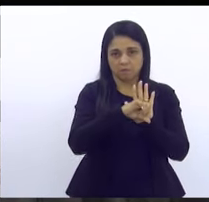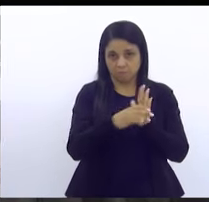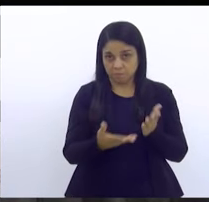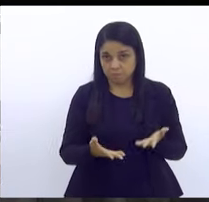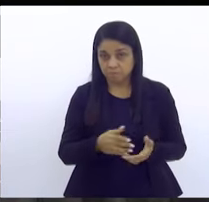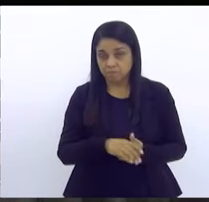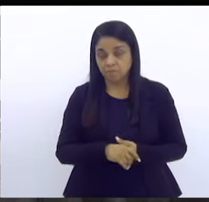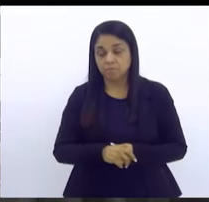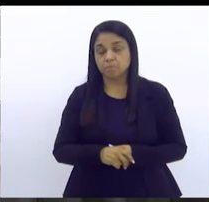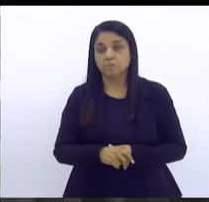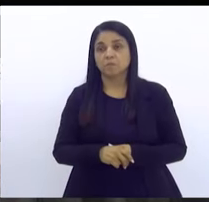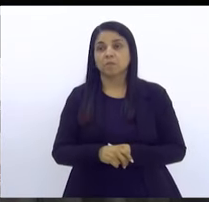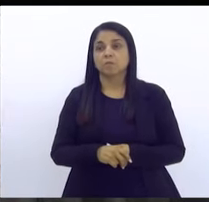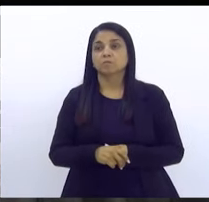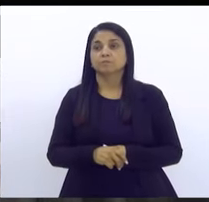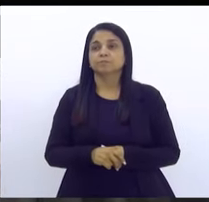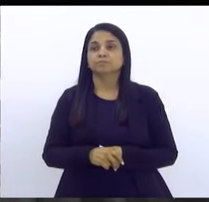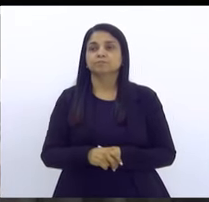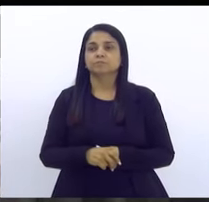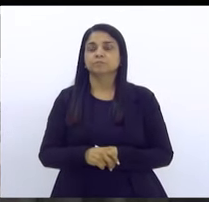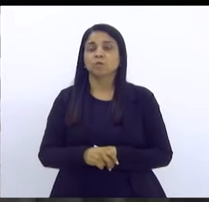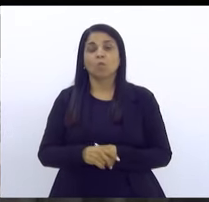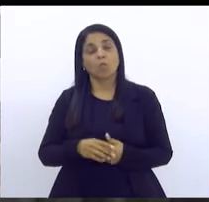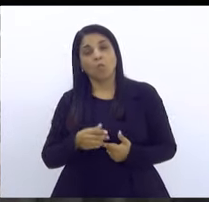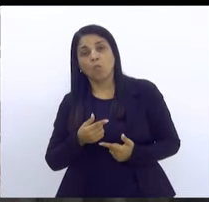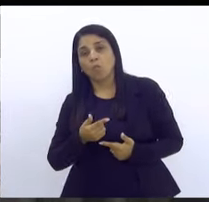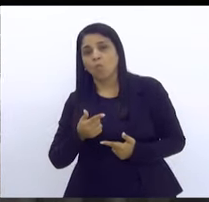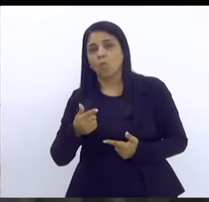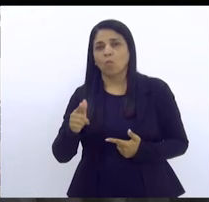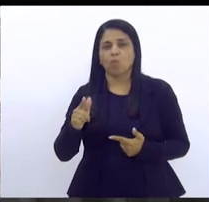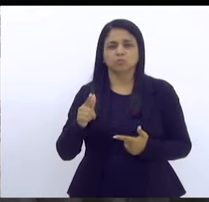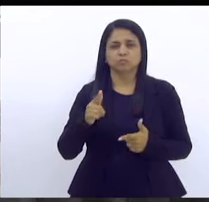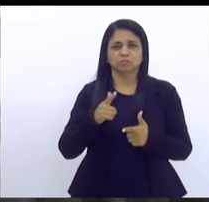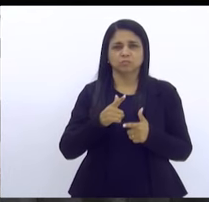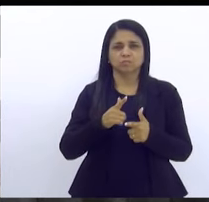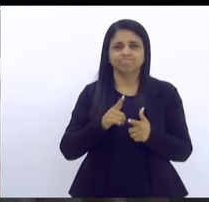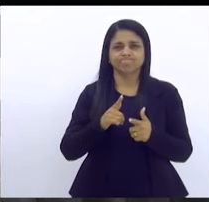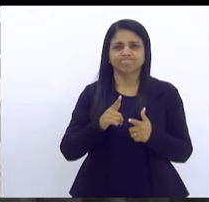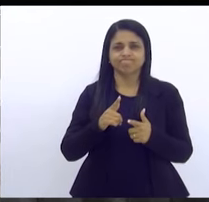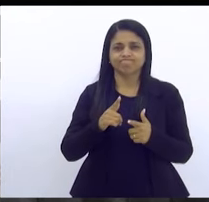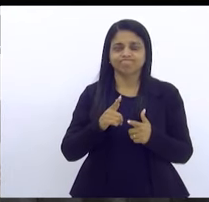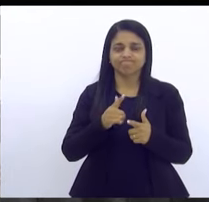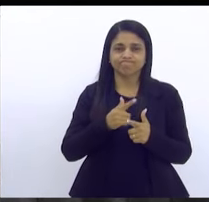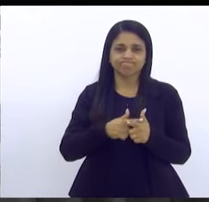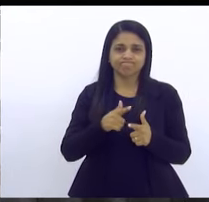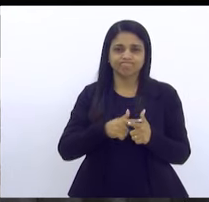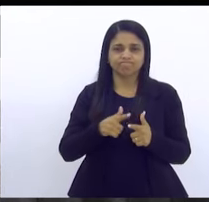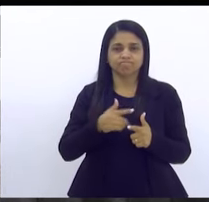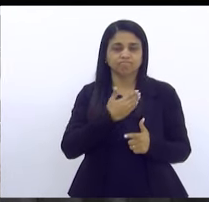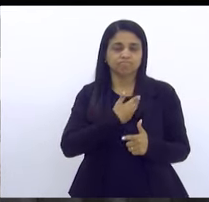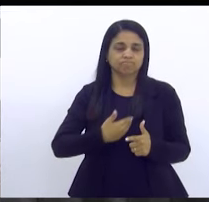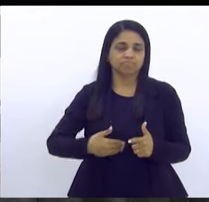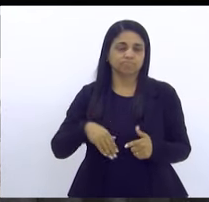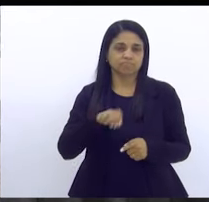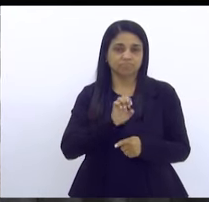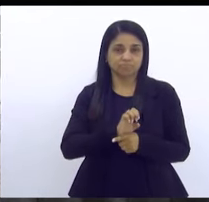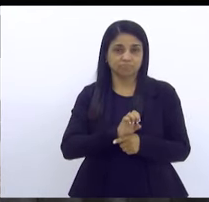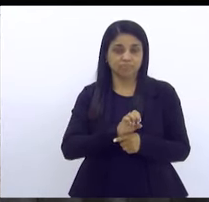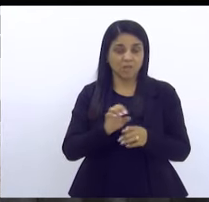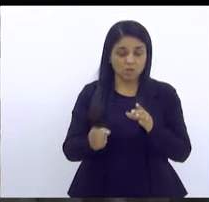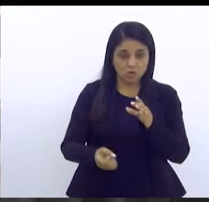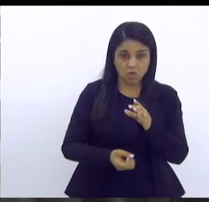trazer outra incongruência do governo do Estado. O governo do Estado criou uma comissão